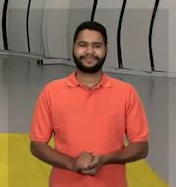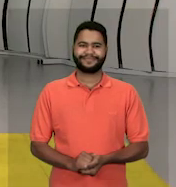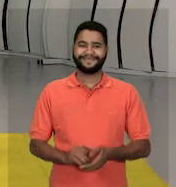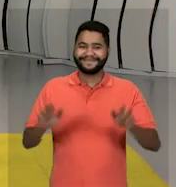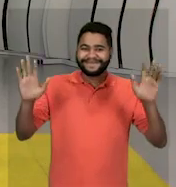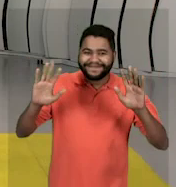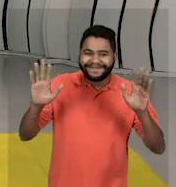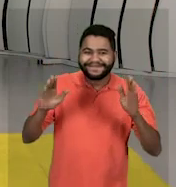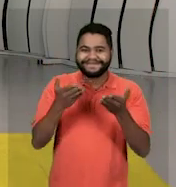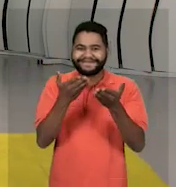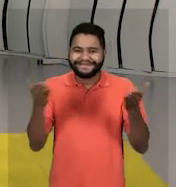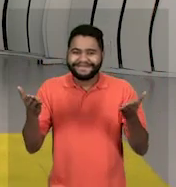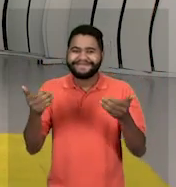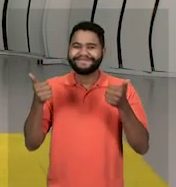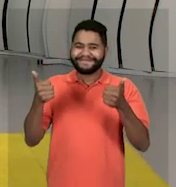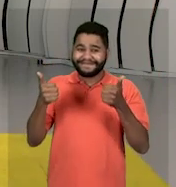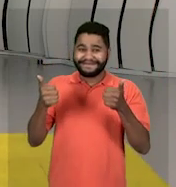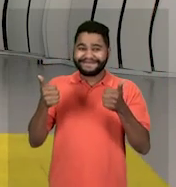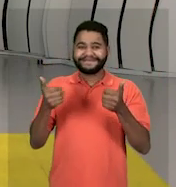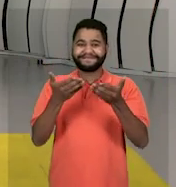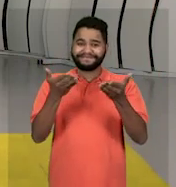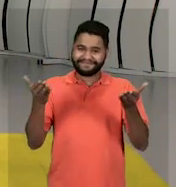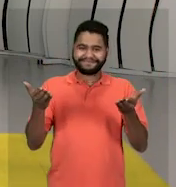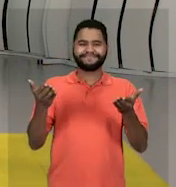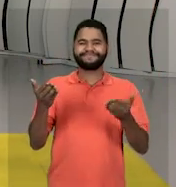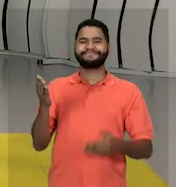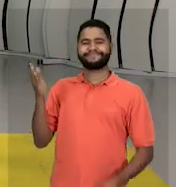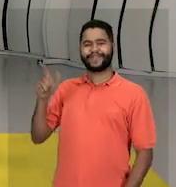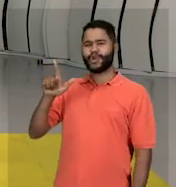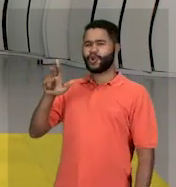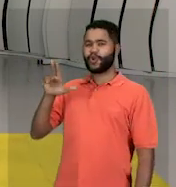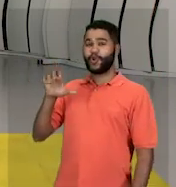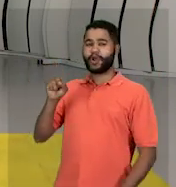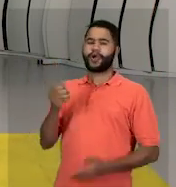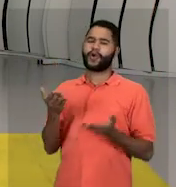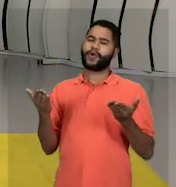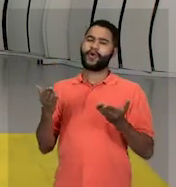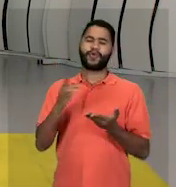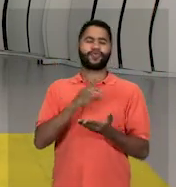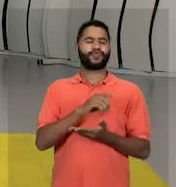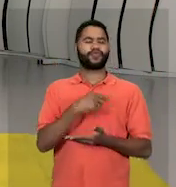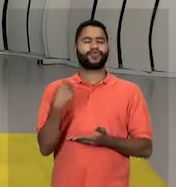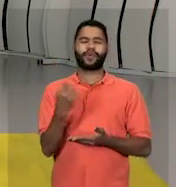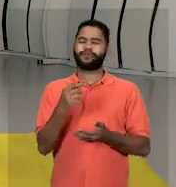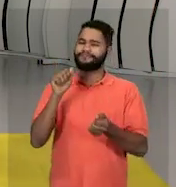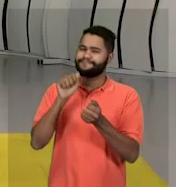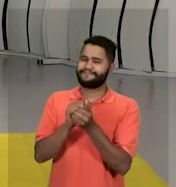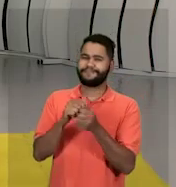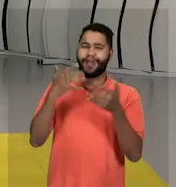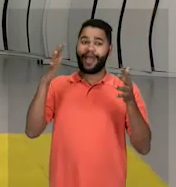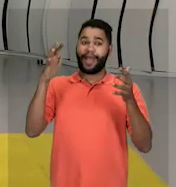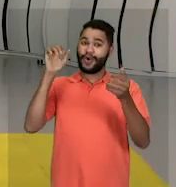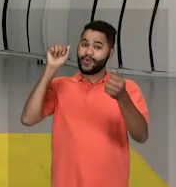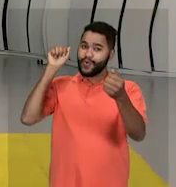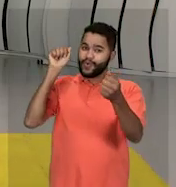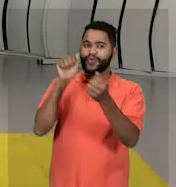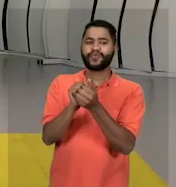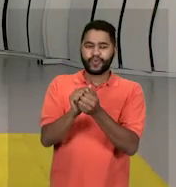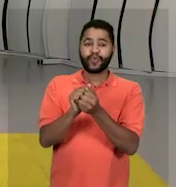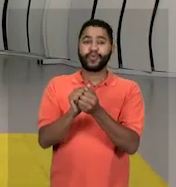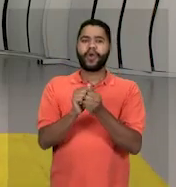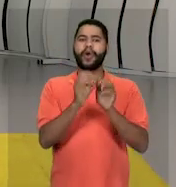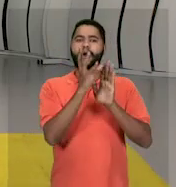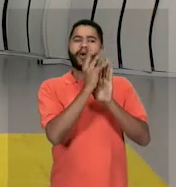fala tu Mas e aí gente tudo bem com você meu nome é Lucas e hoje nós vamos brilhar juntos